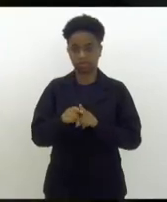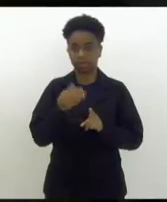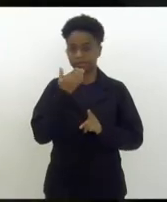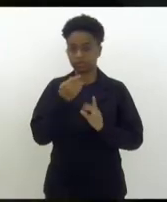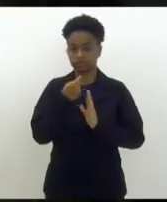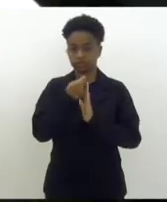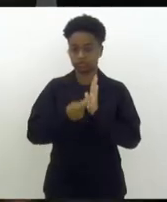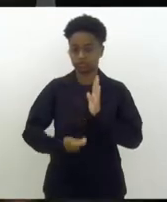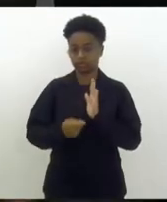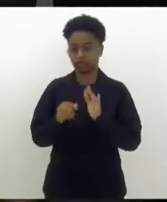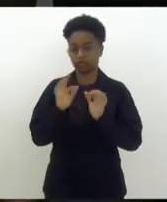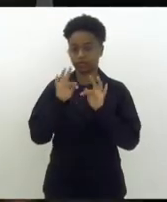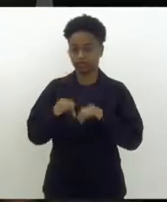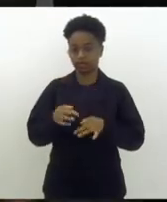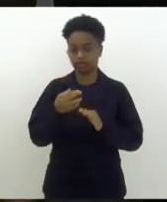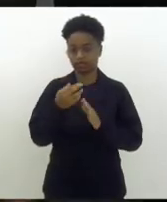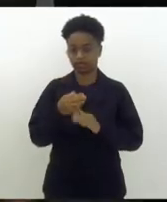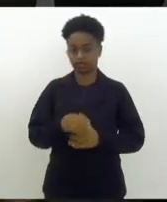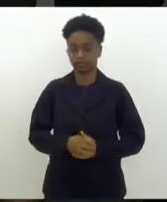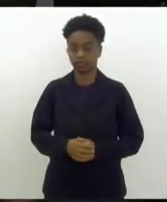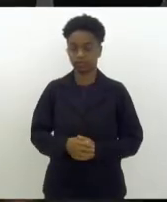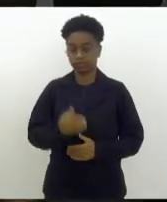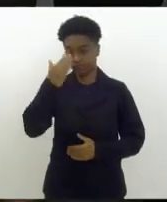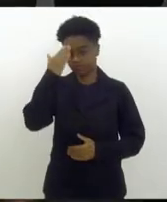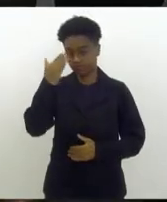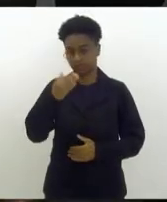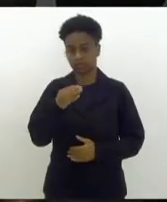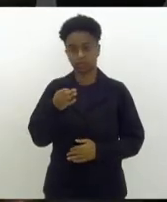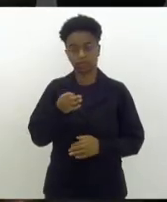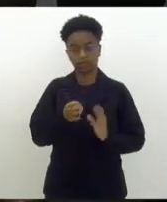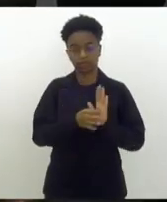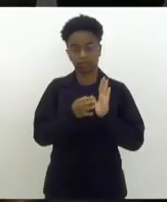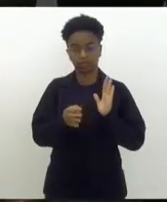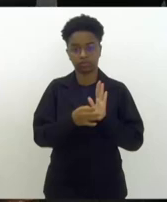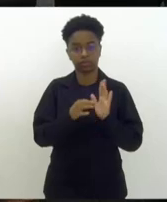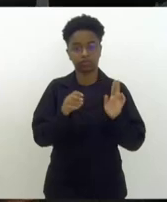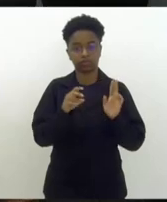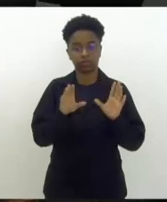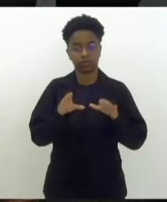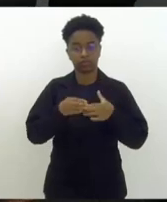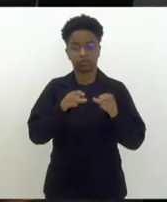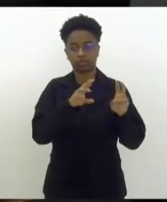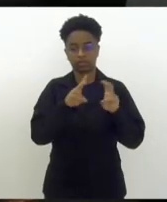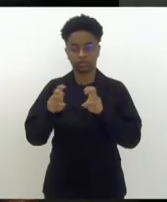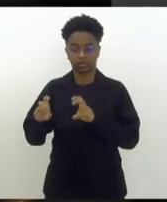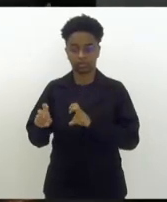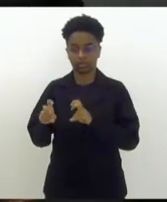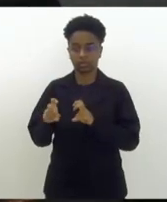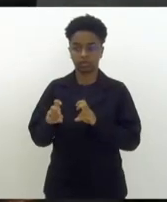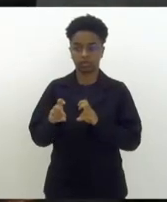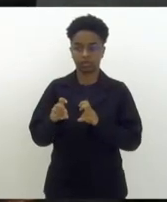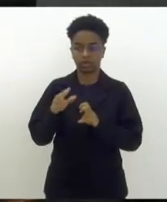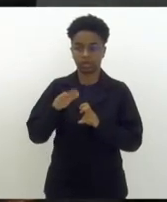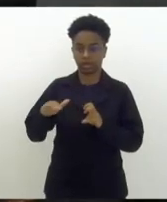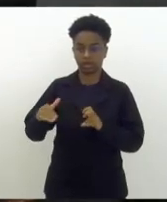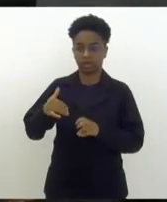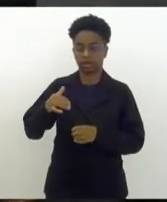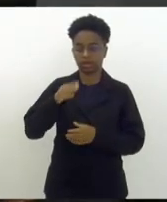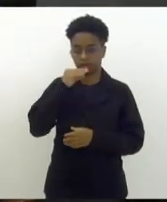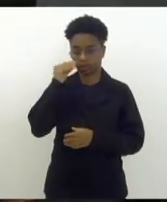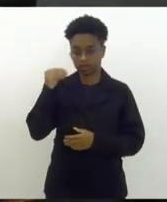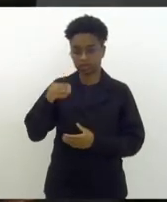senhor presidente Muito obrigado para emitir parecer pela condição de assuntos da Criança e Adolescente do Idoso deputado munir Neto